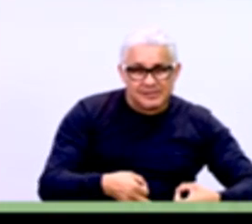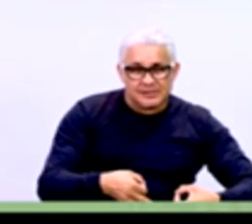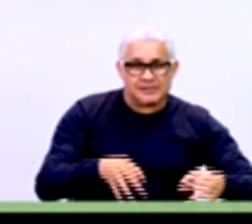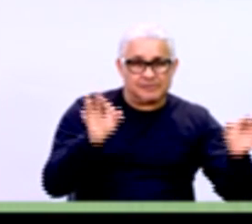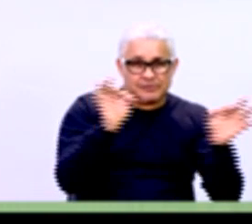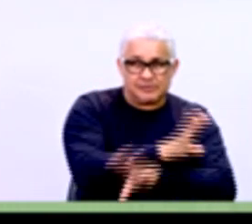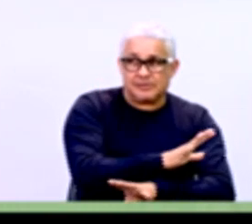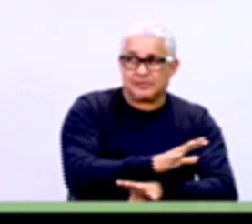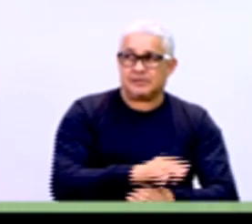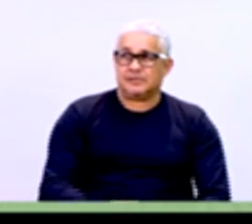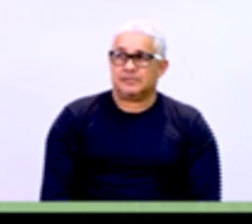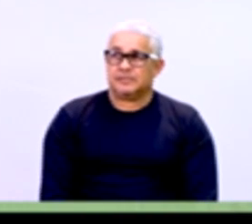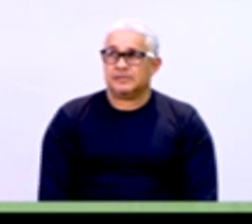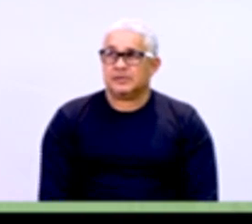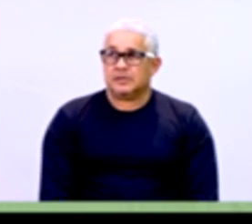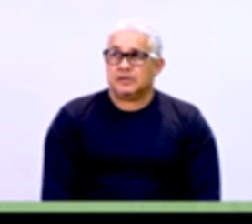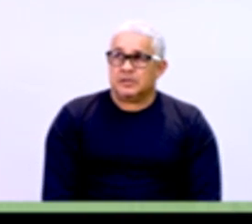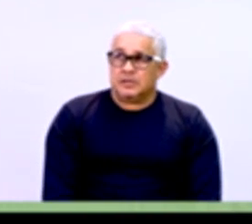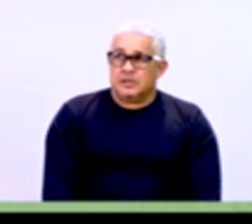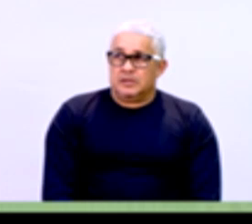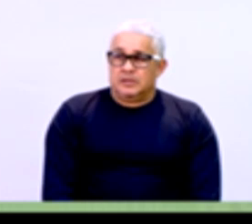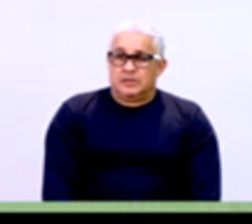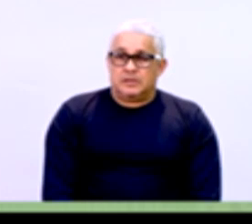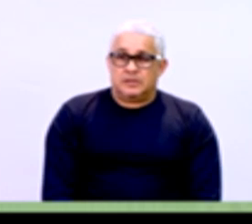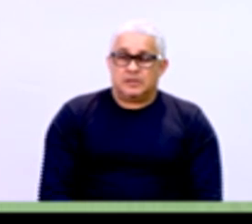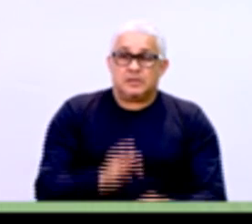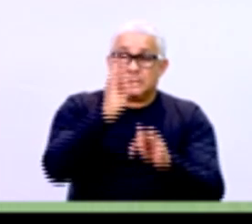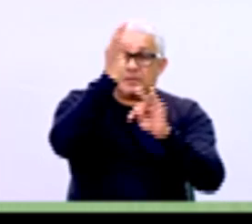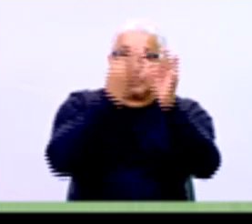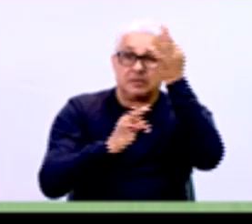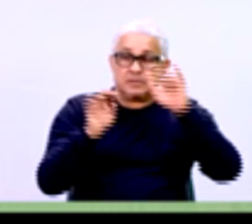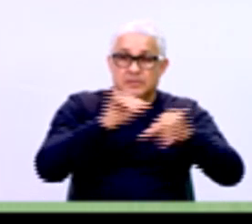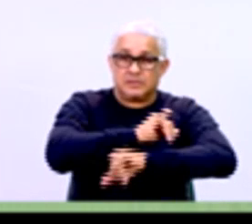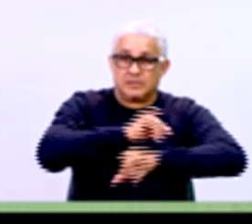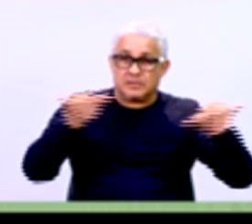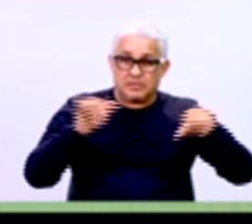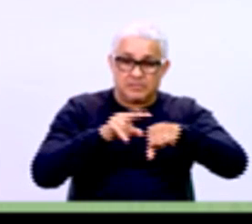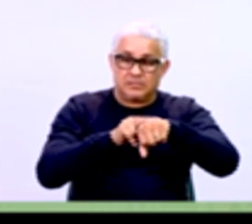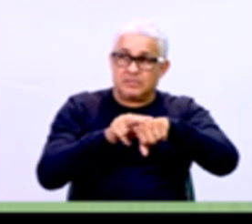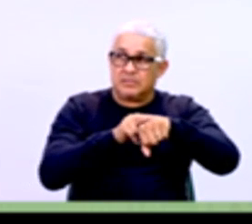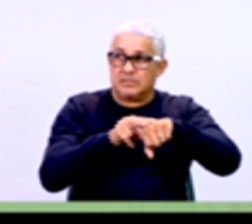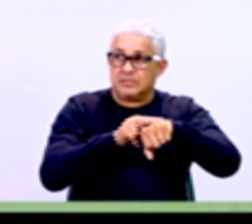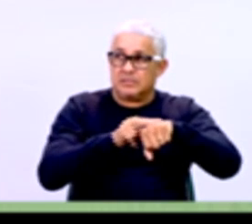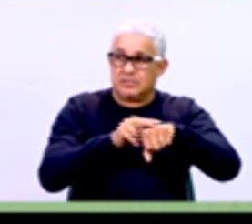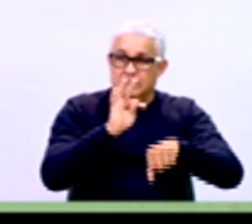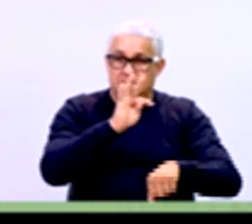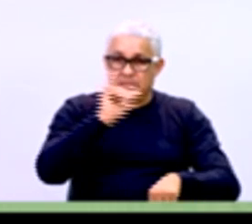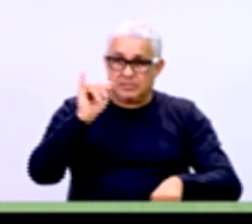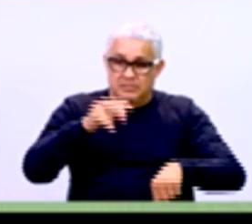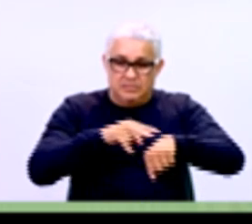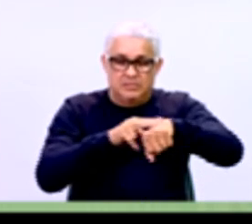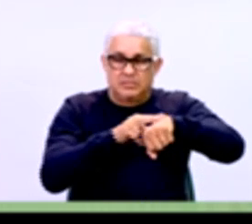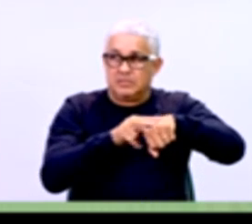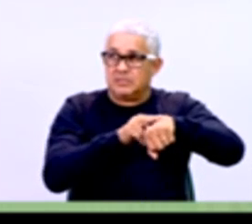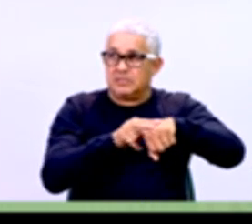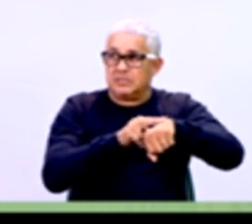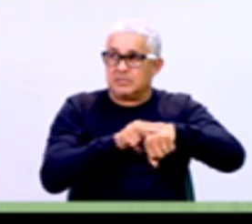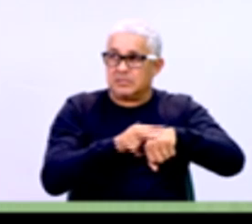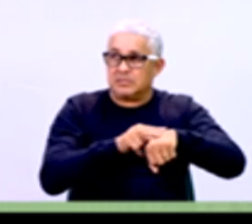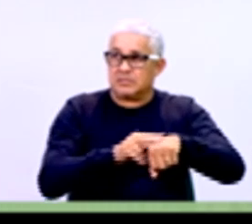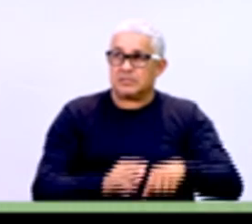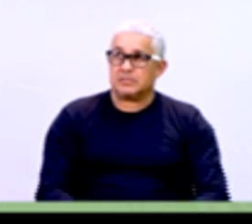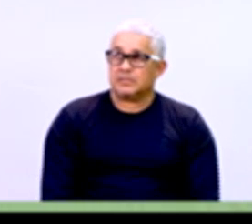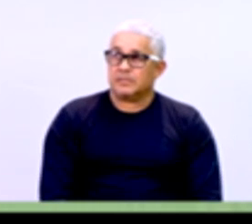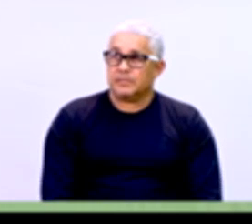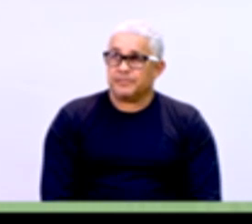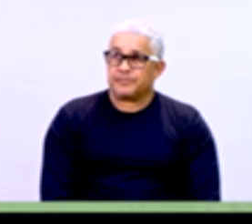cumpridos. Agora nós vamos falar um pouquinho de tecnologia da informação verde, TI verde, ou GreenIT.